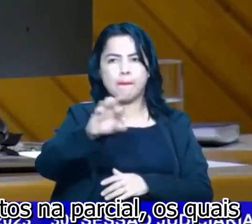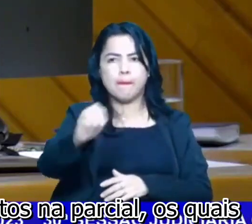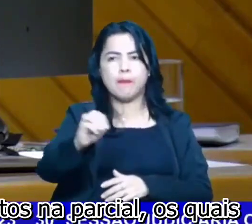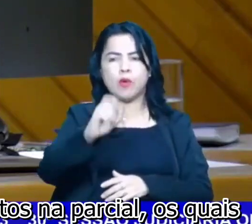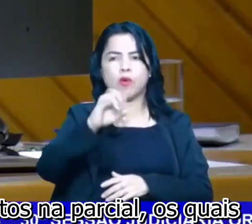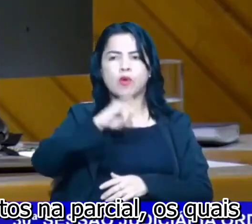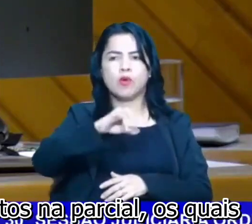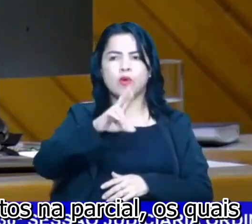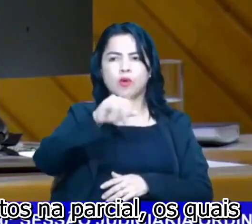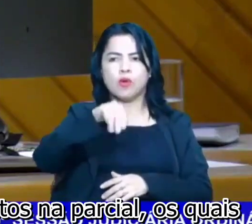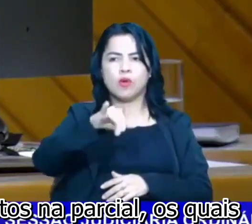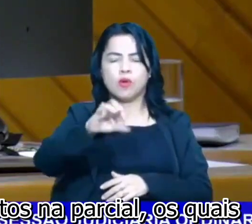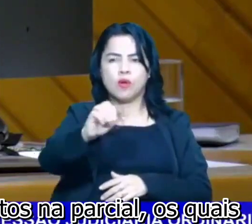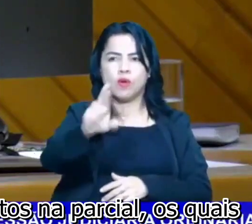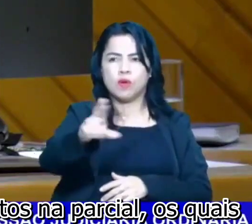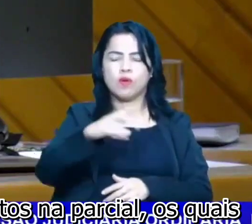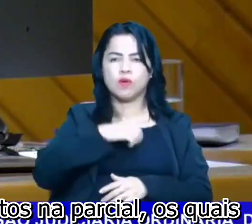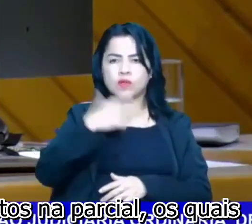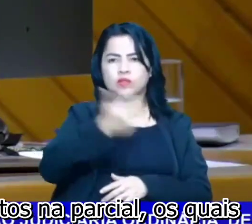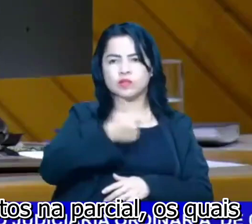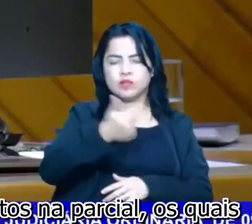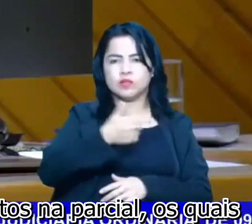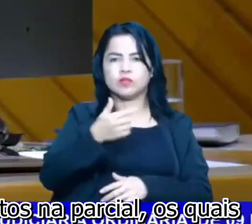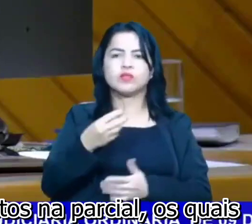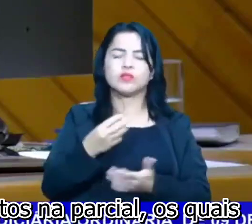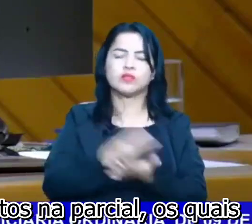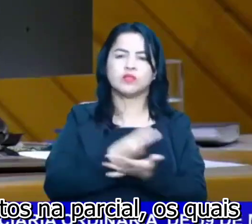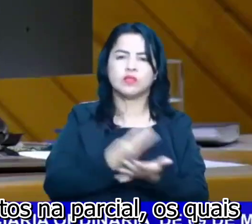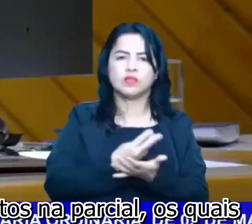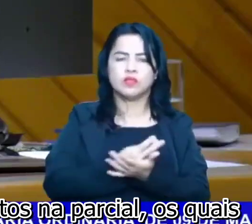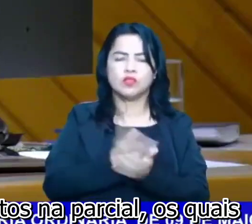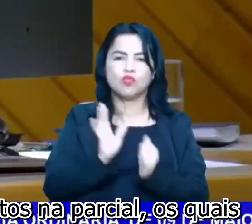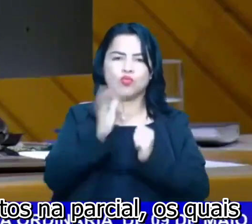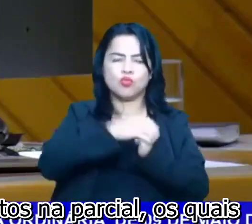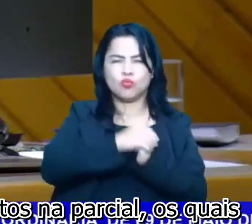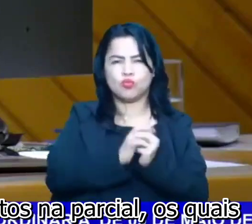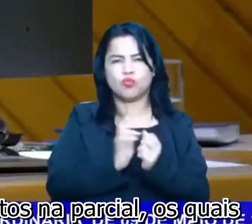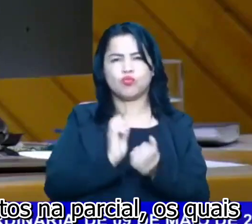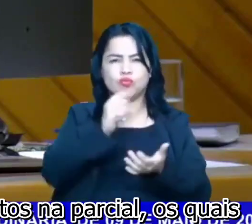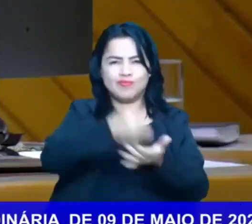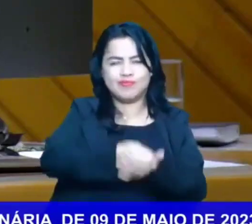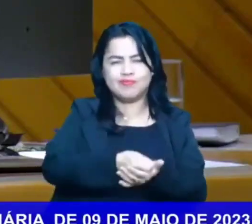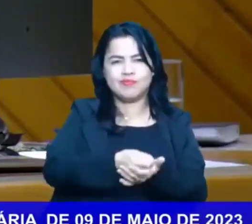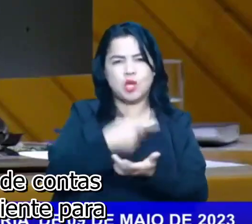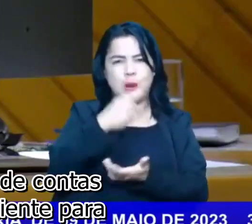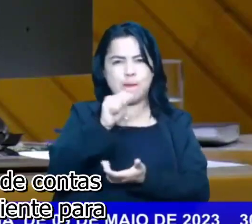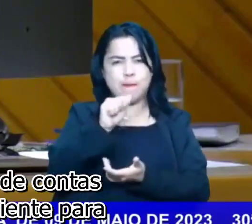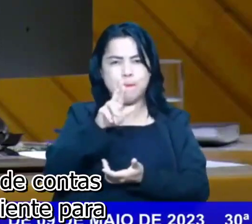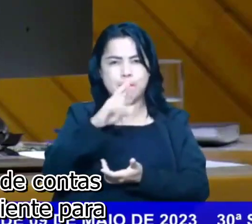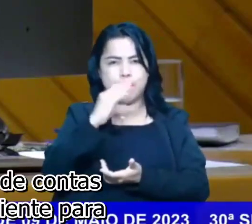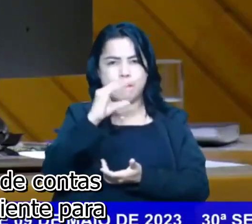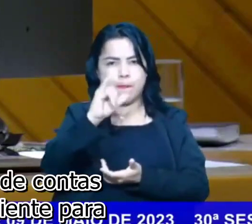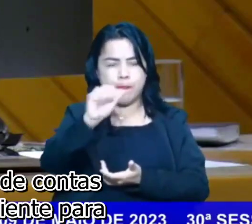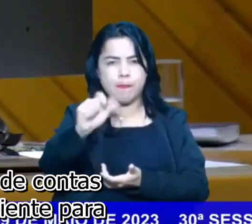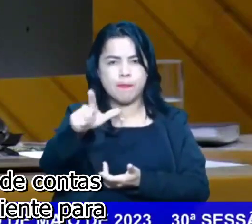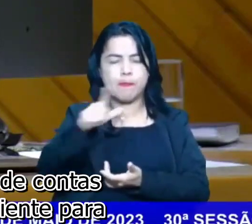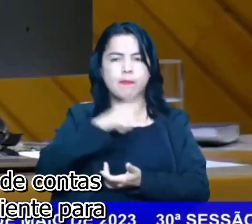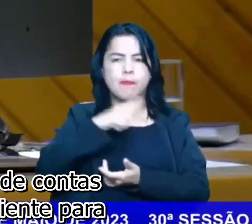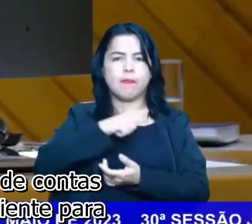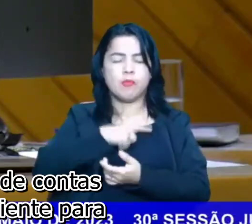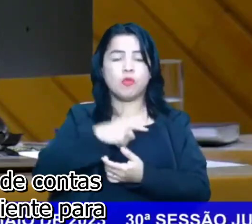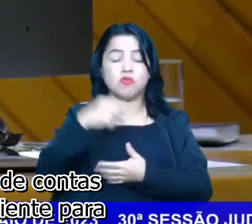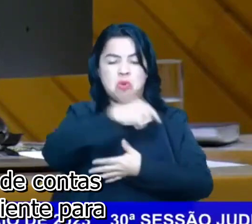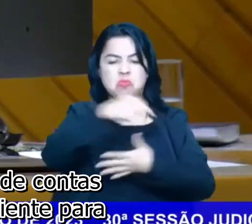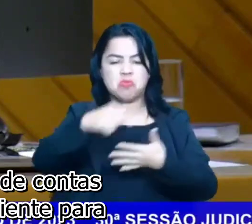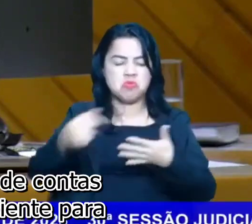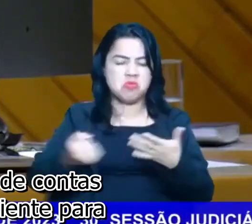E com relação à segunda falha, consistente na omissão de gastos na parcial, os quais foram devidamente enumerados na